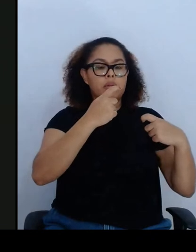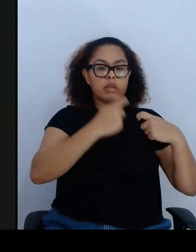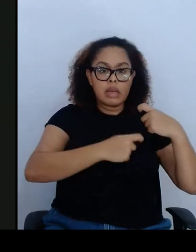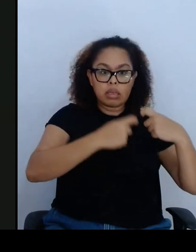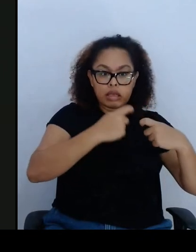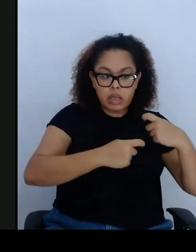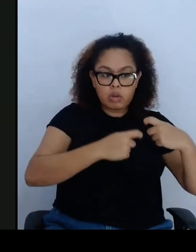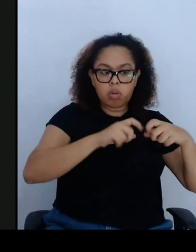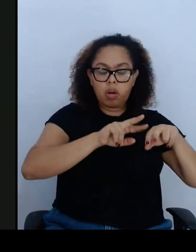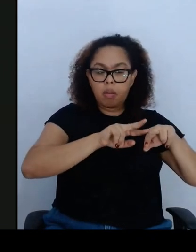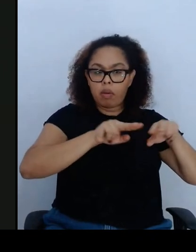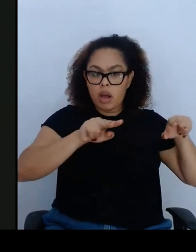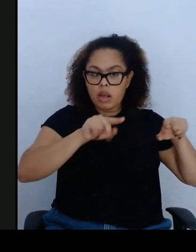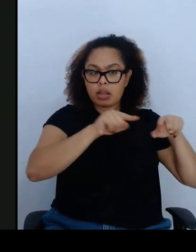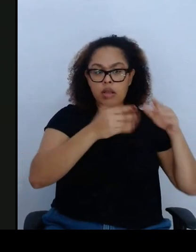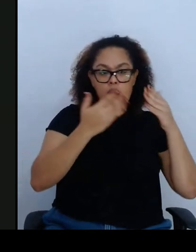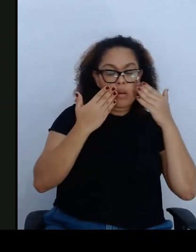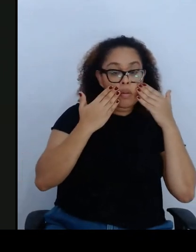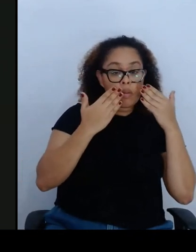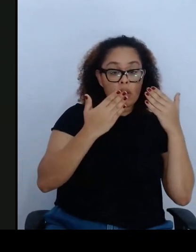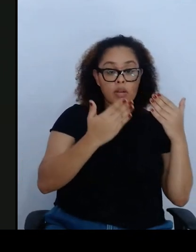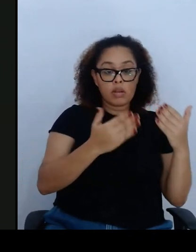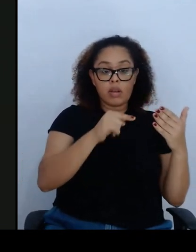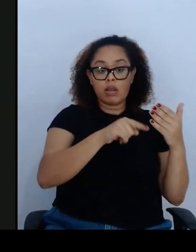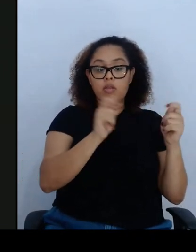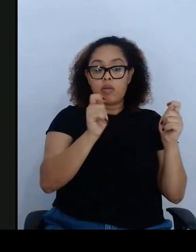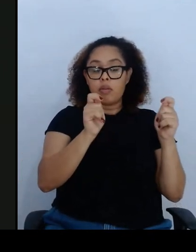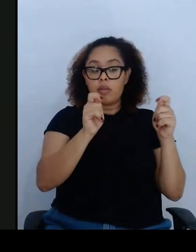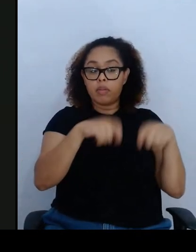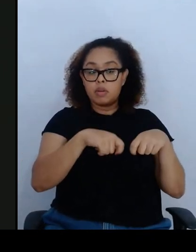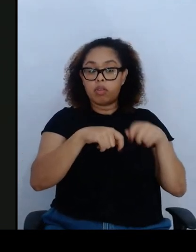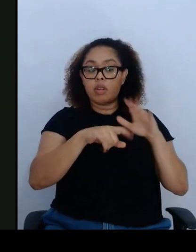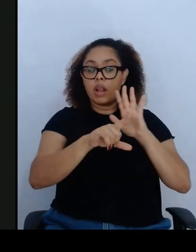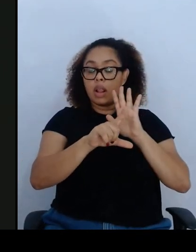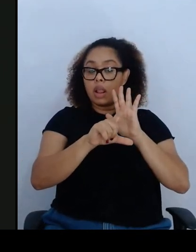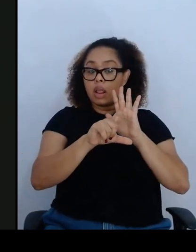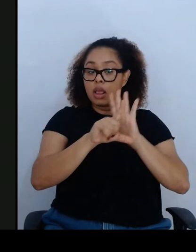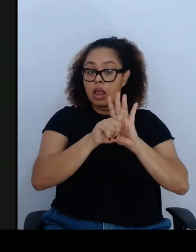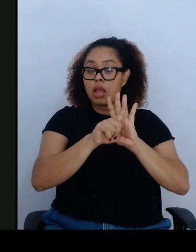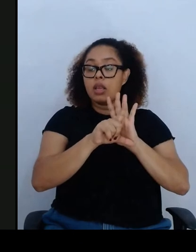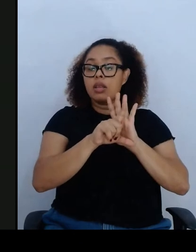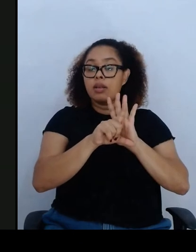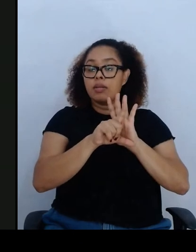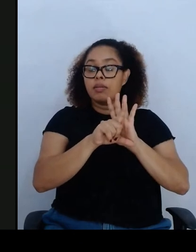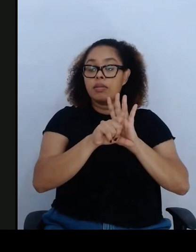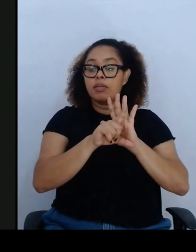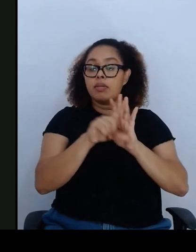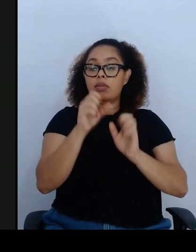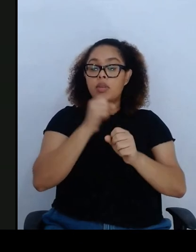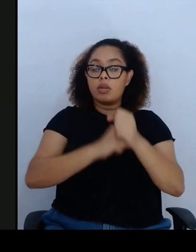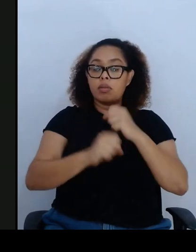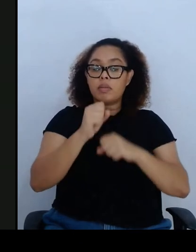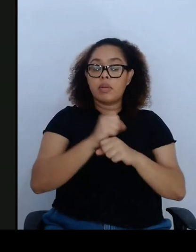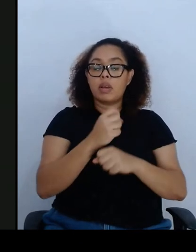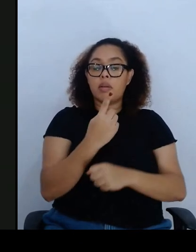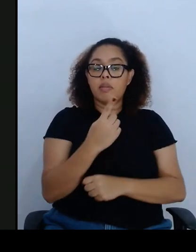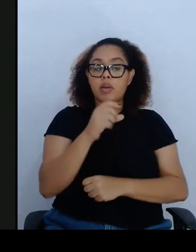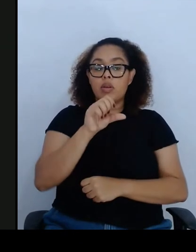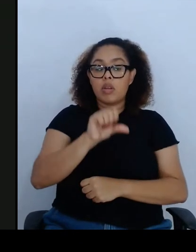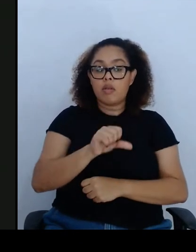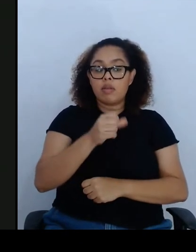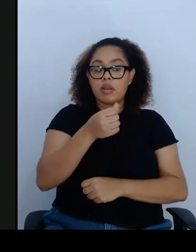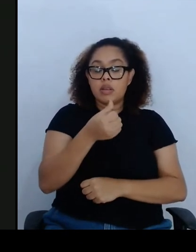é isso que foi permitido pela lei em 67 mas não